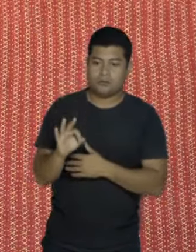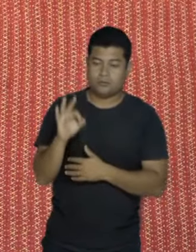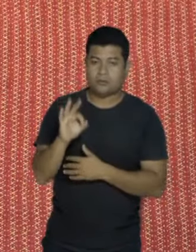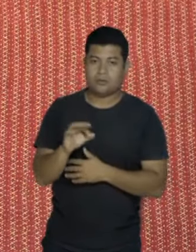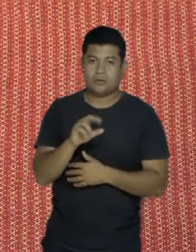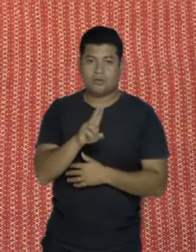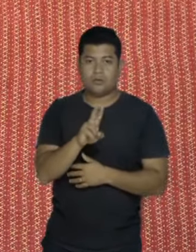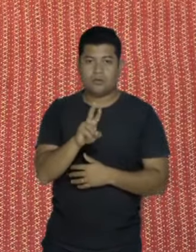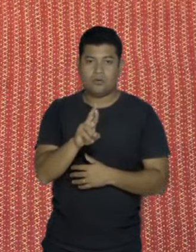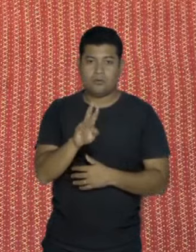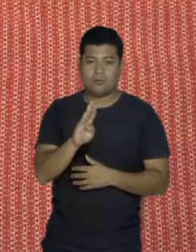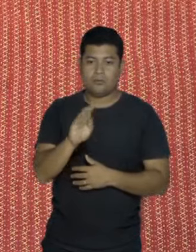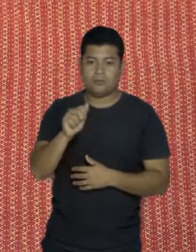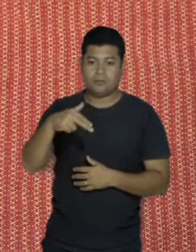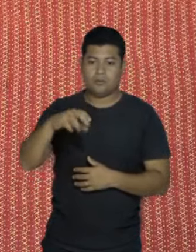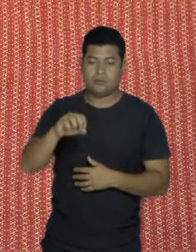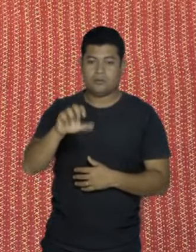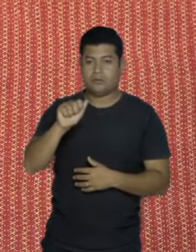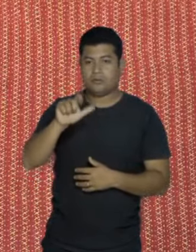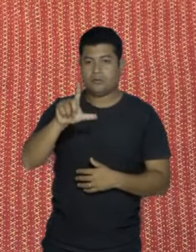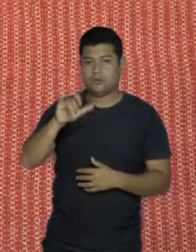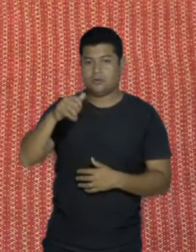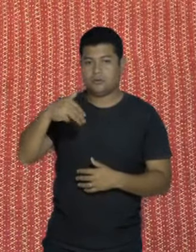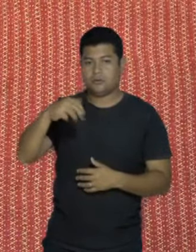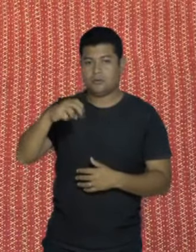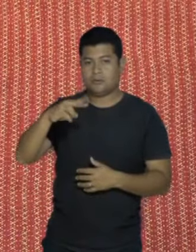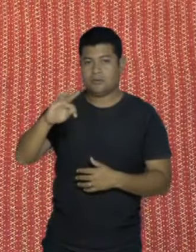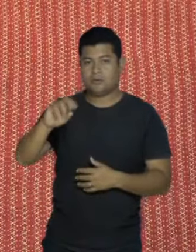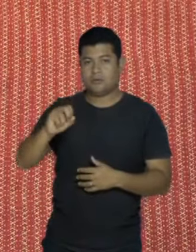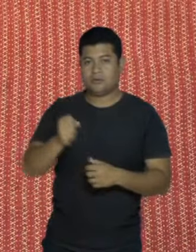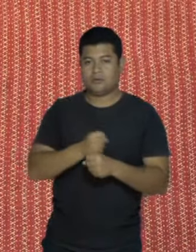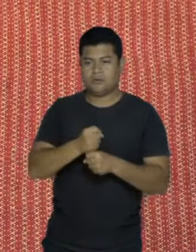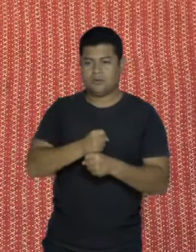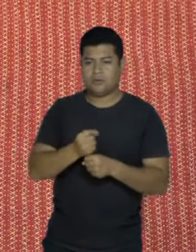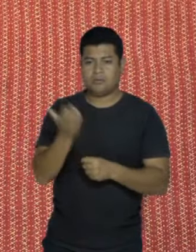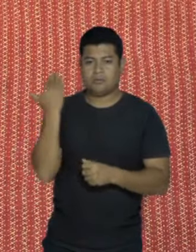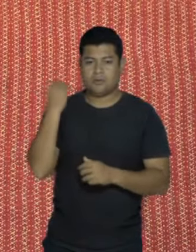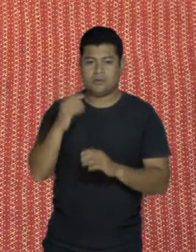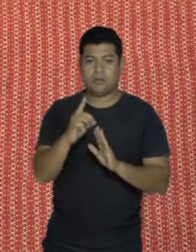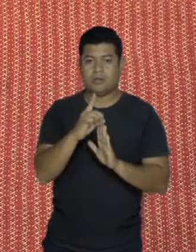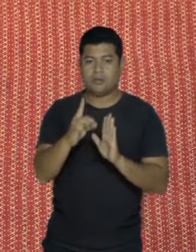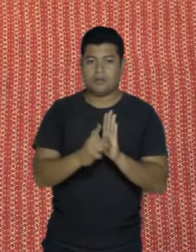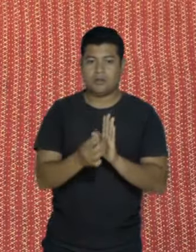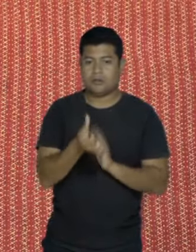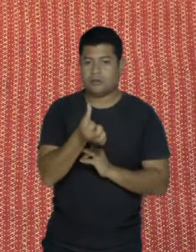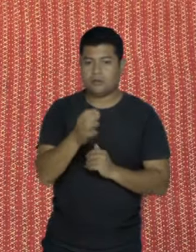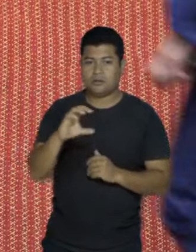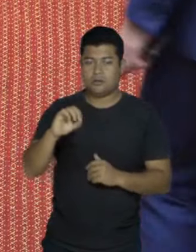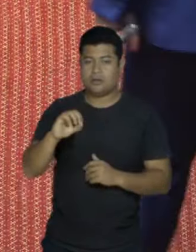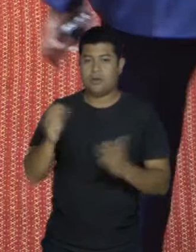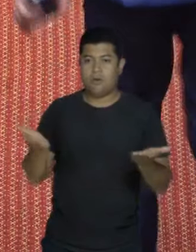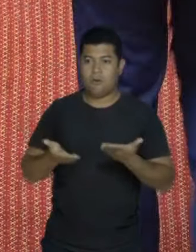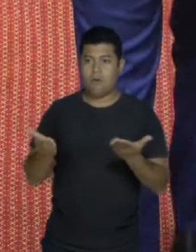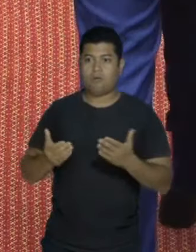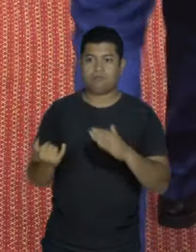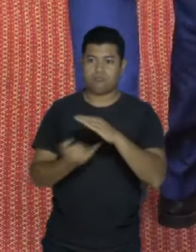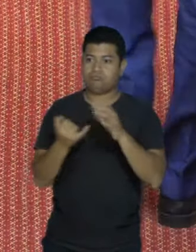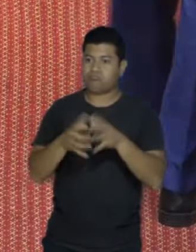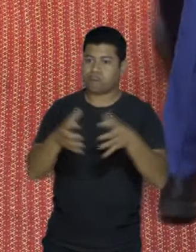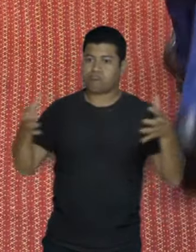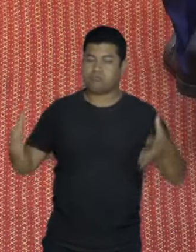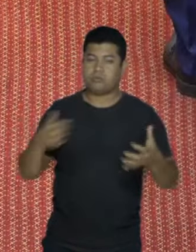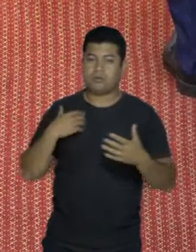seus pais em 1960 hoje uma das maiores do setor alimentício do Brasil tem uma família simples